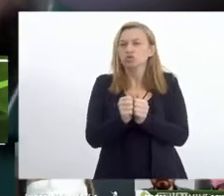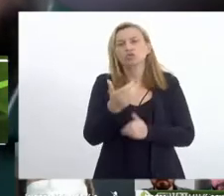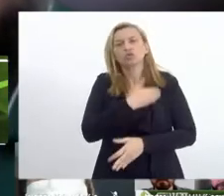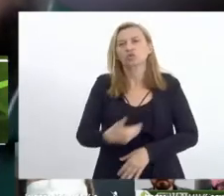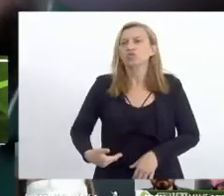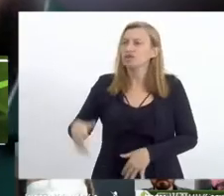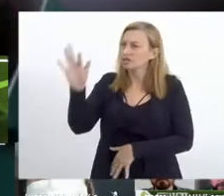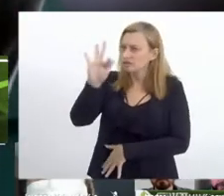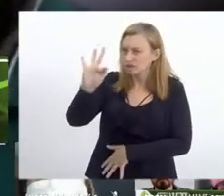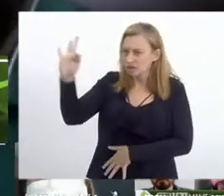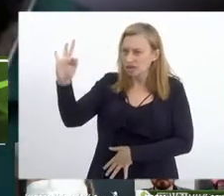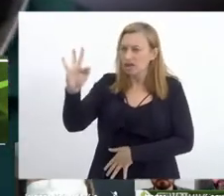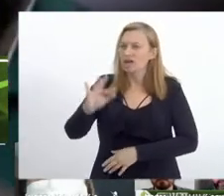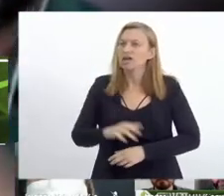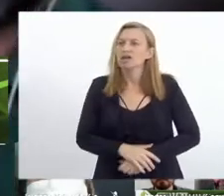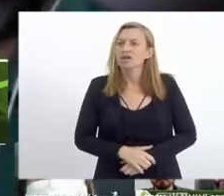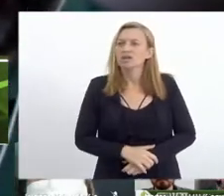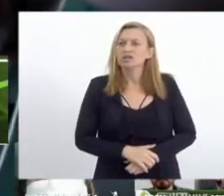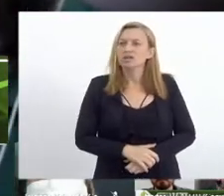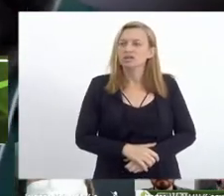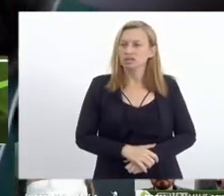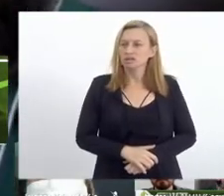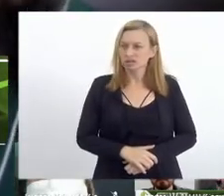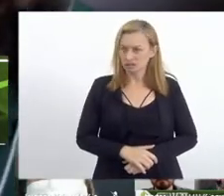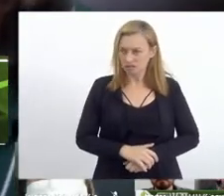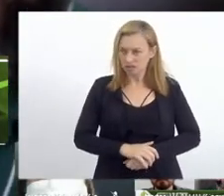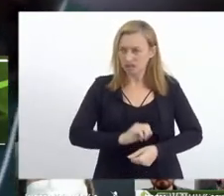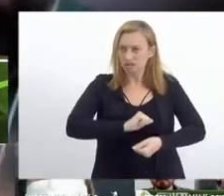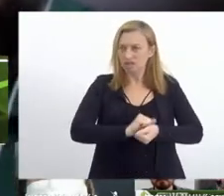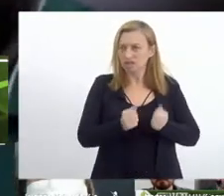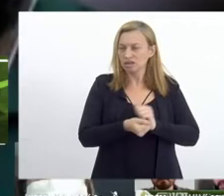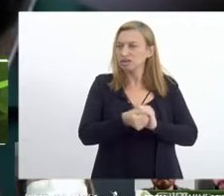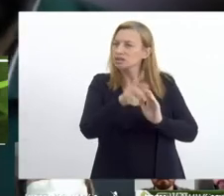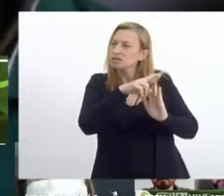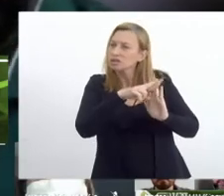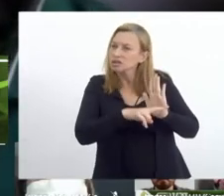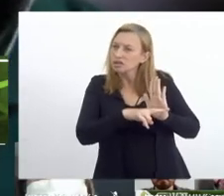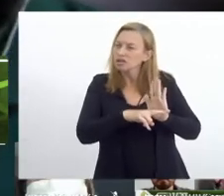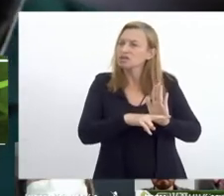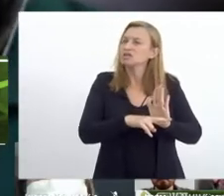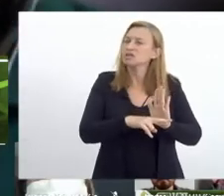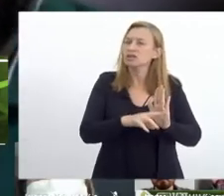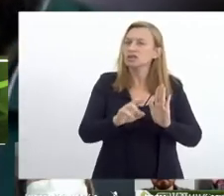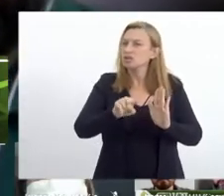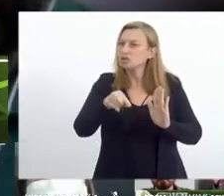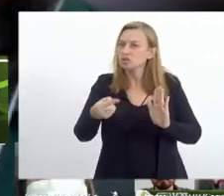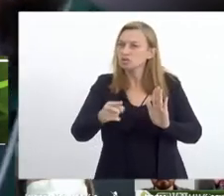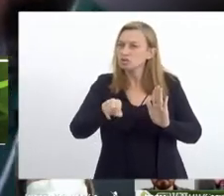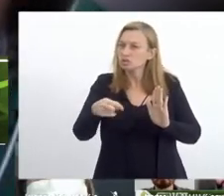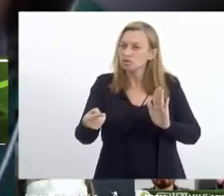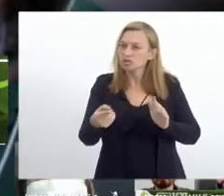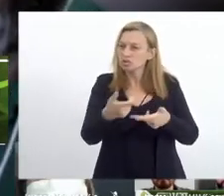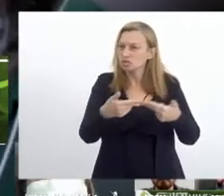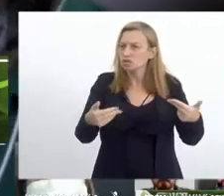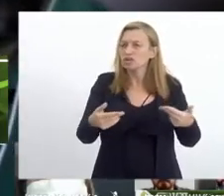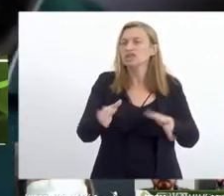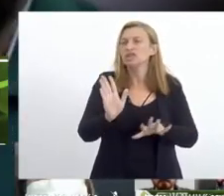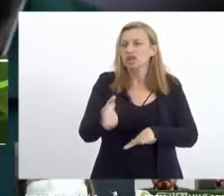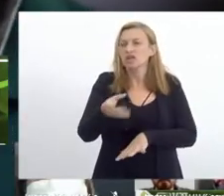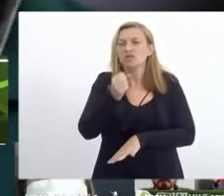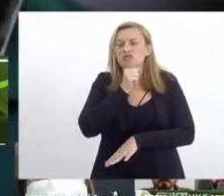federal em termos de adequação das normas de ANAC, DSEA e etc., que são muito